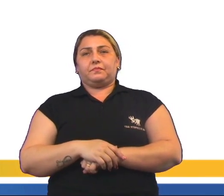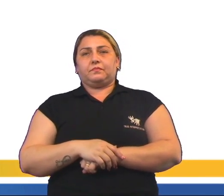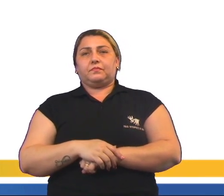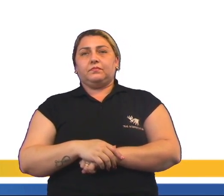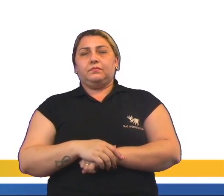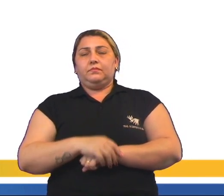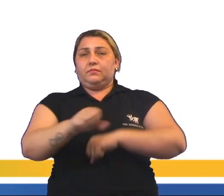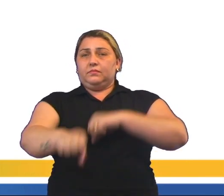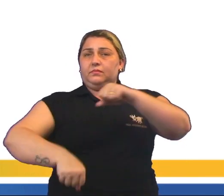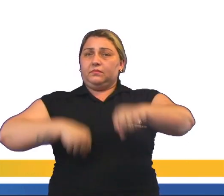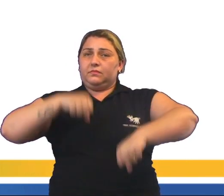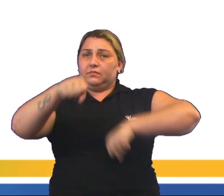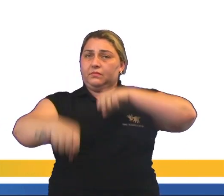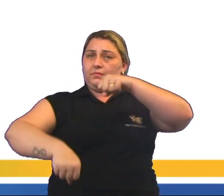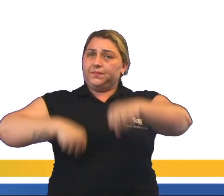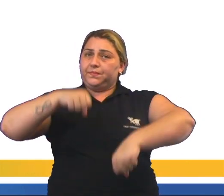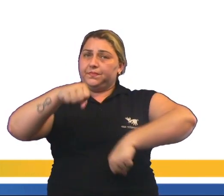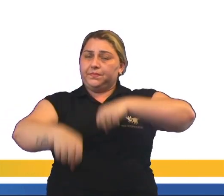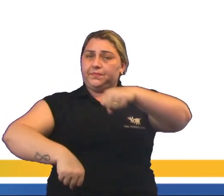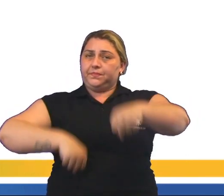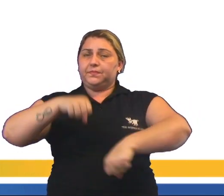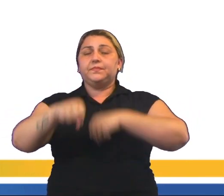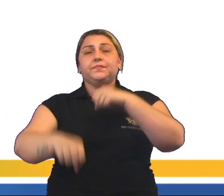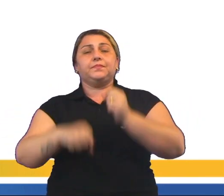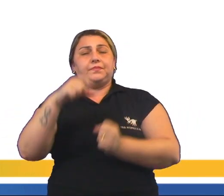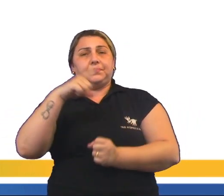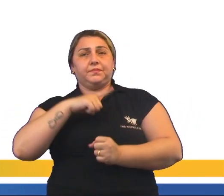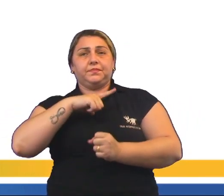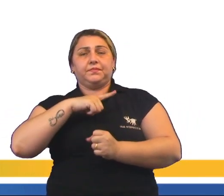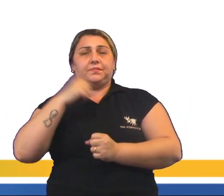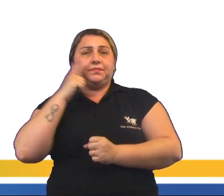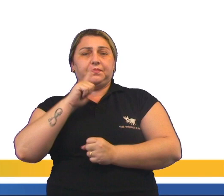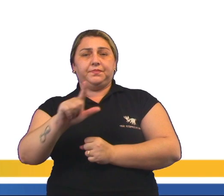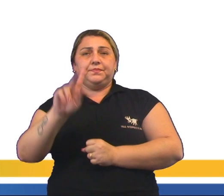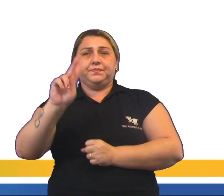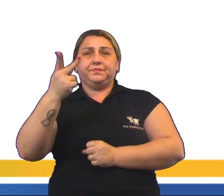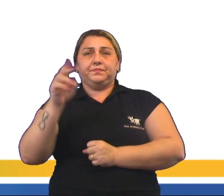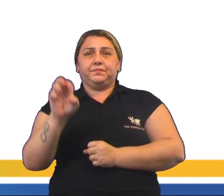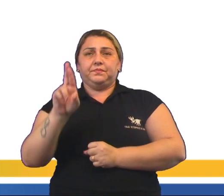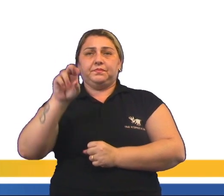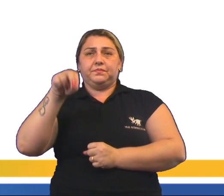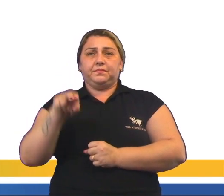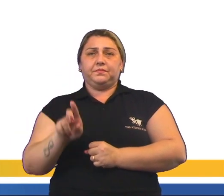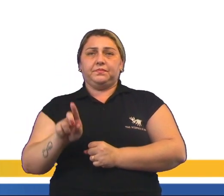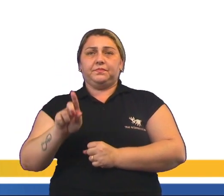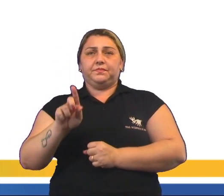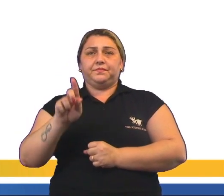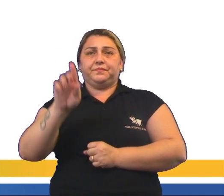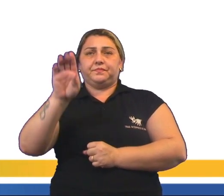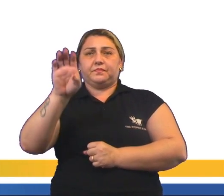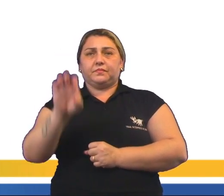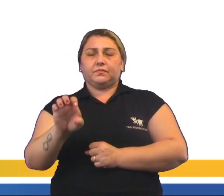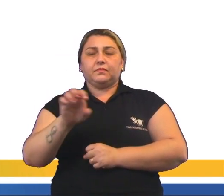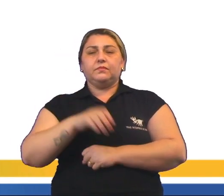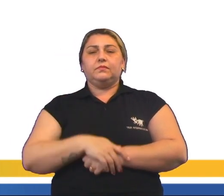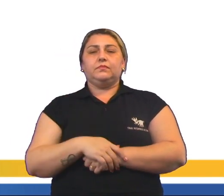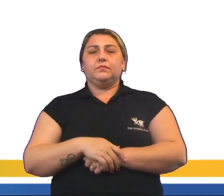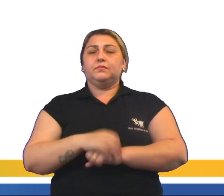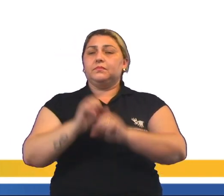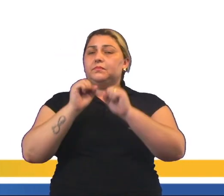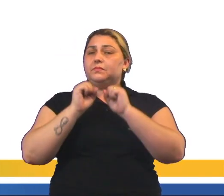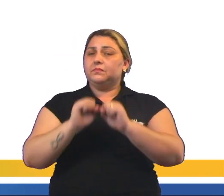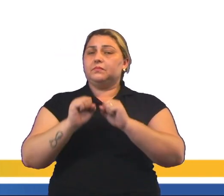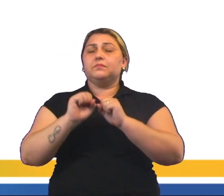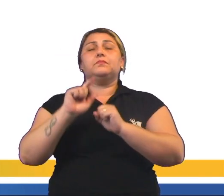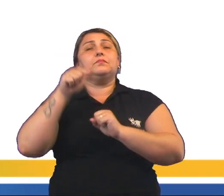De mountain bike, ou seja, de bicicleta. Aí nós temos aí o vencedor, o Henrique. Então, nesse caso aí, poderiam